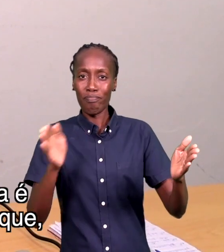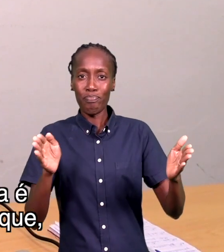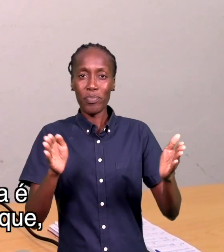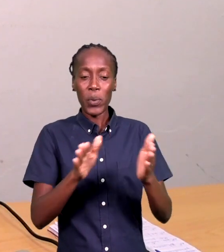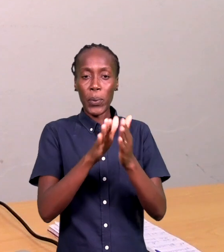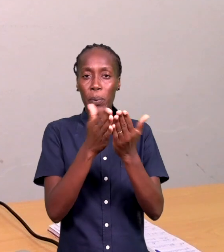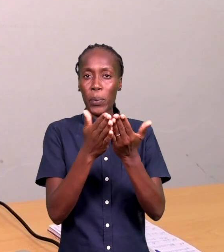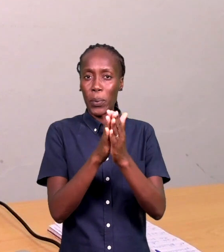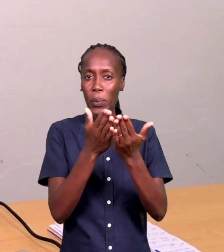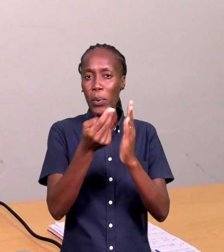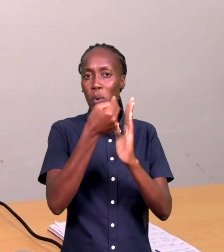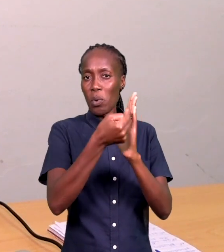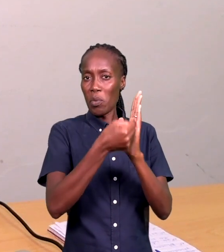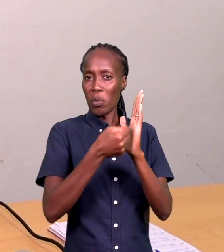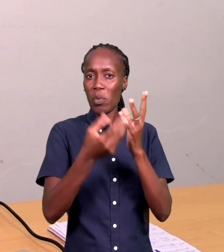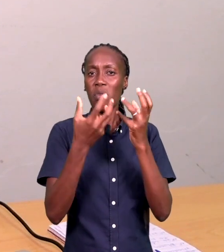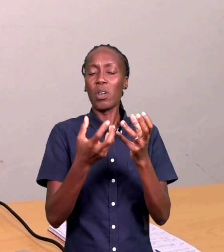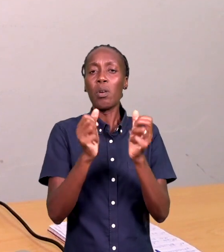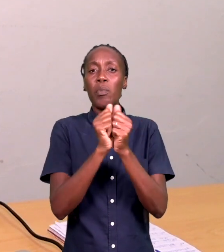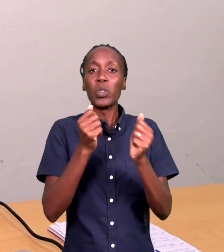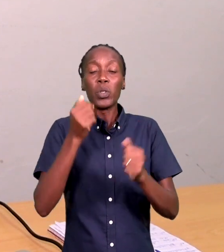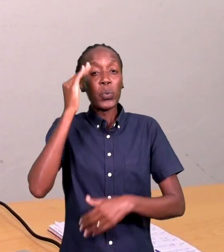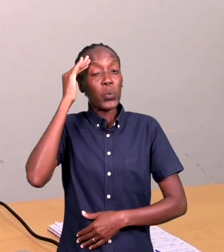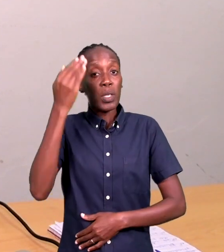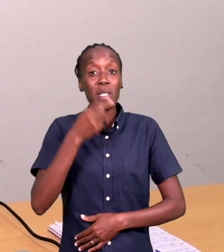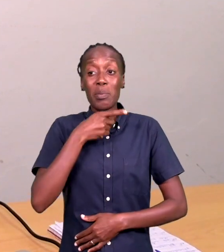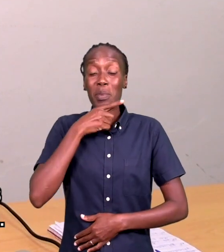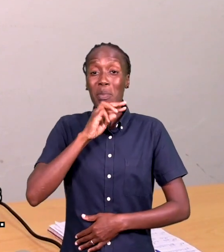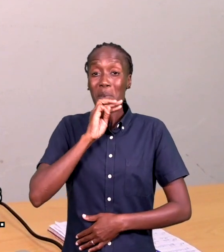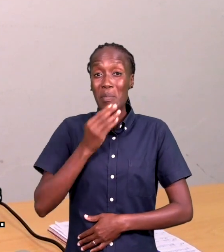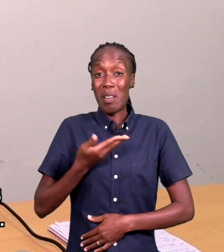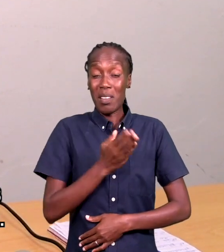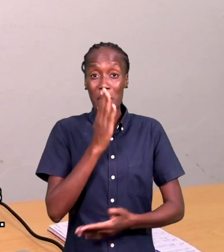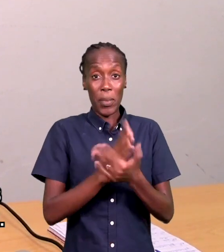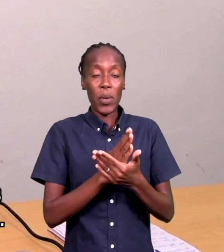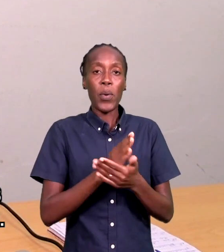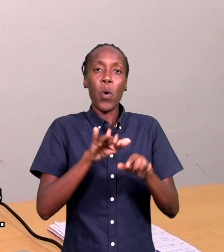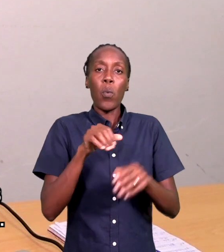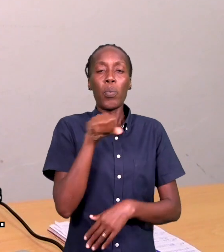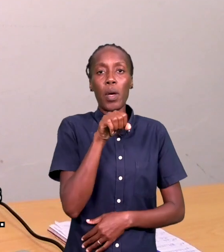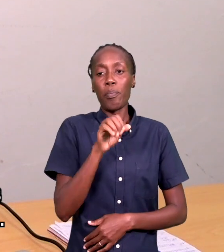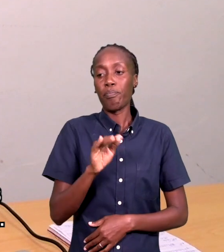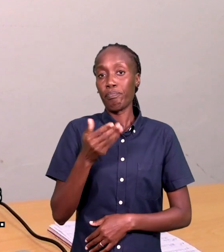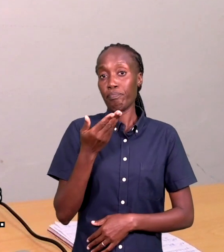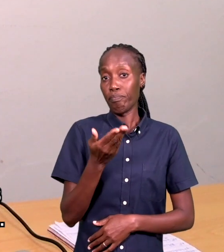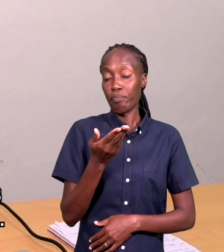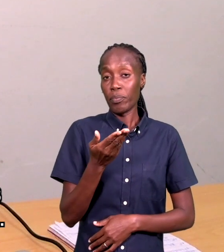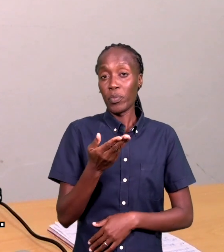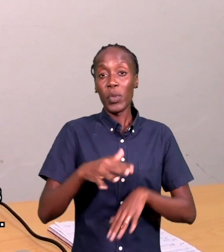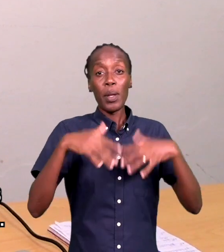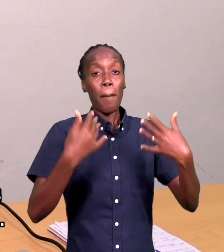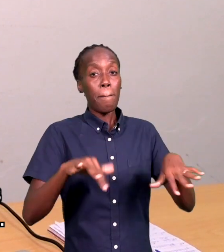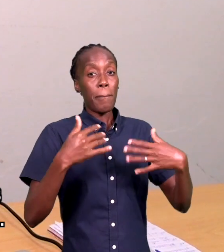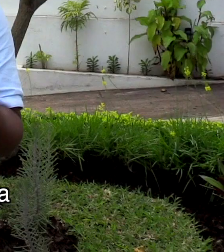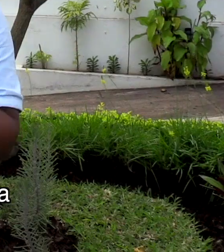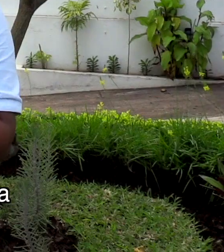Porque se esta criança ficou até este momento sem registro, nós não sabemos se é que esses são os verdadeiros pais